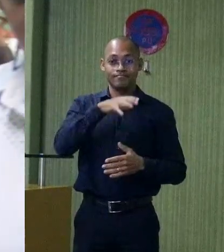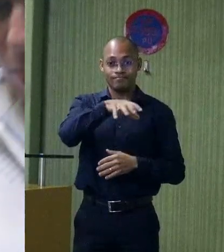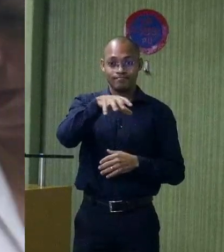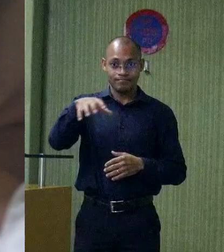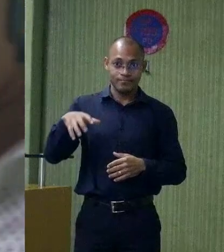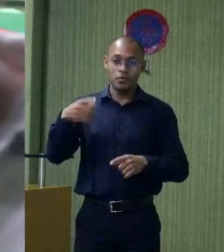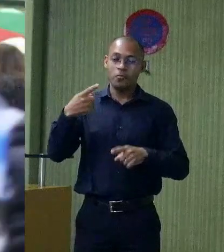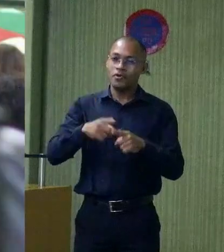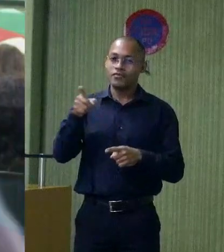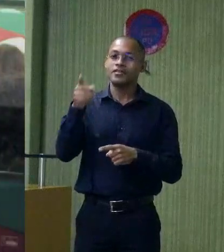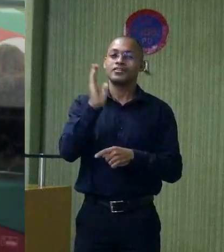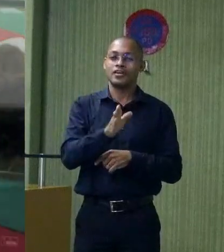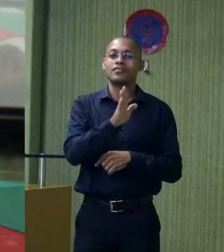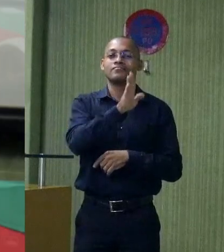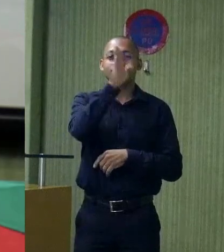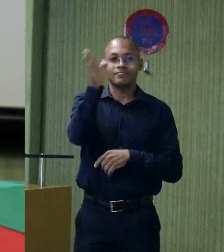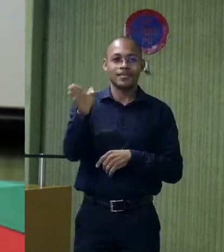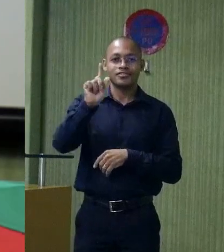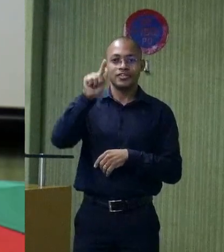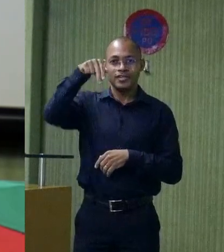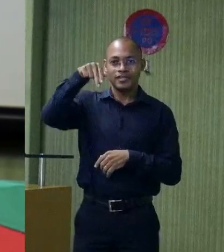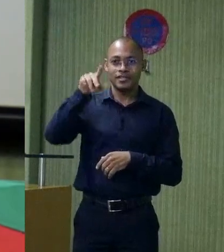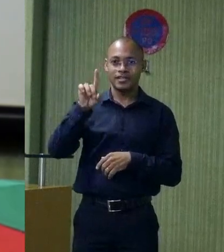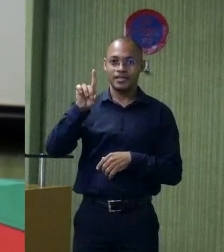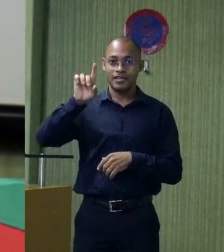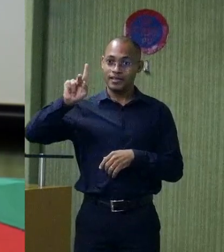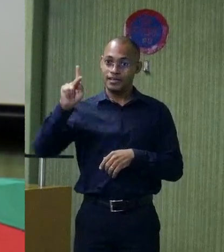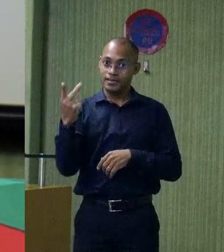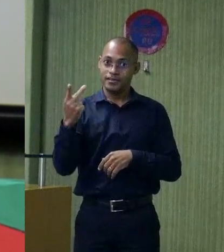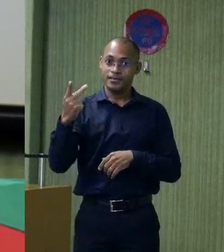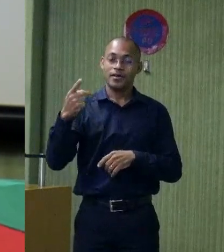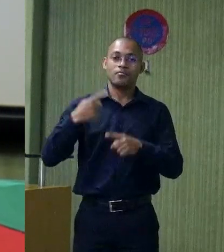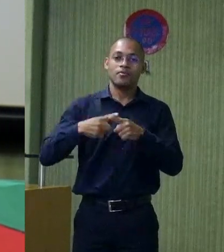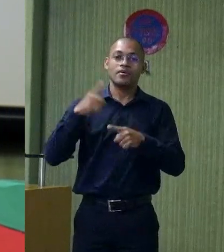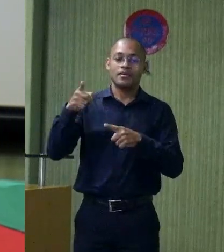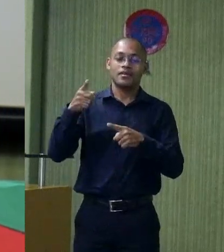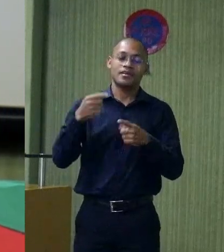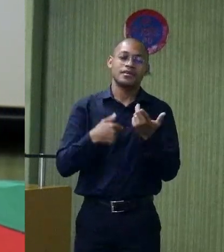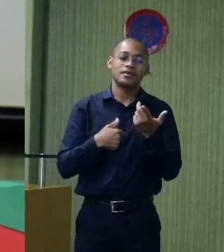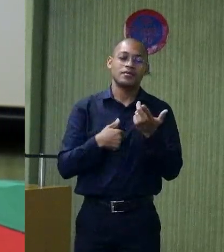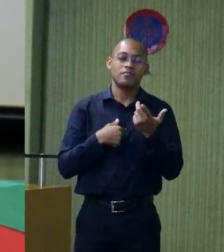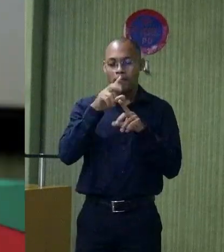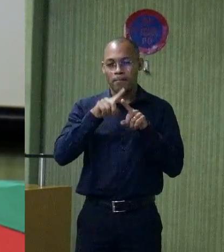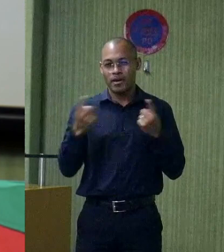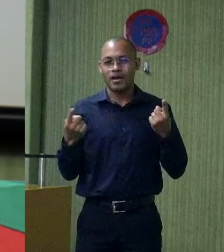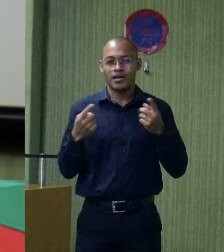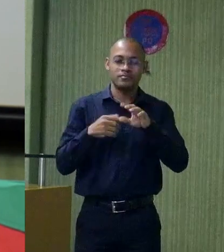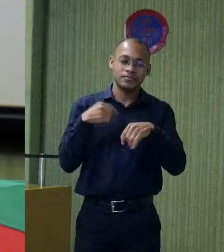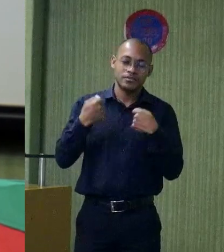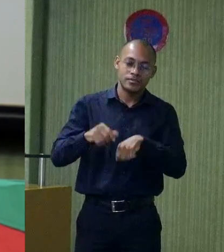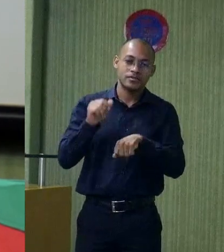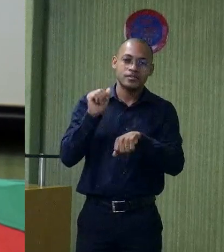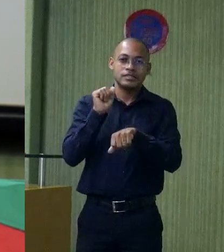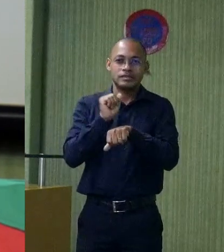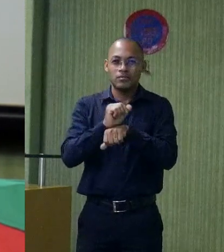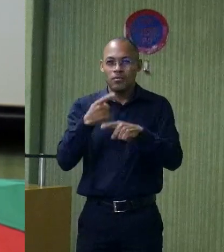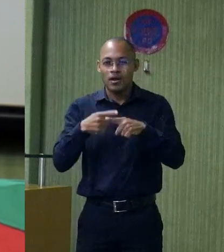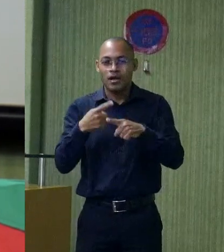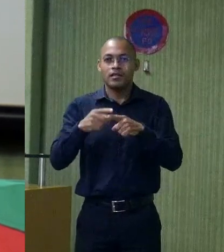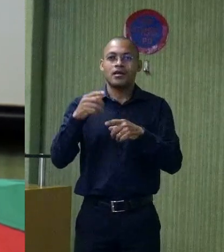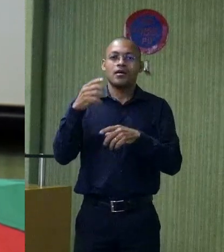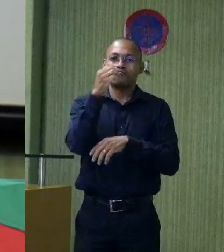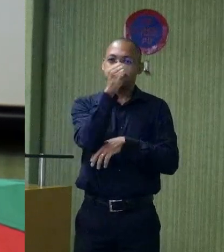lá no GH e ter convivido na época com a questão da fumaça né que ainda que está retornando novamente